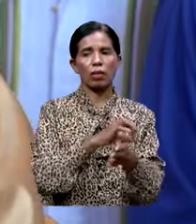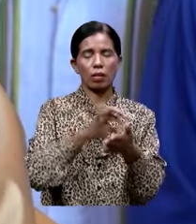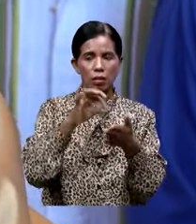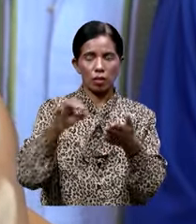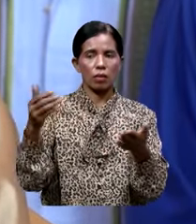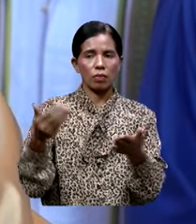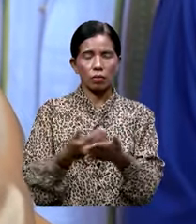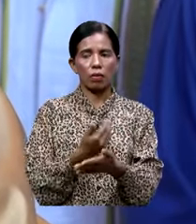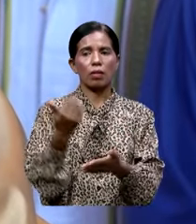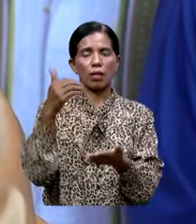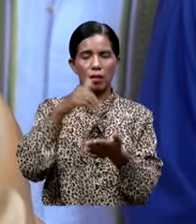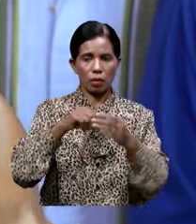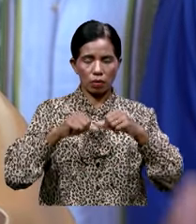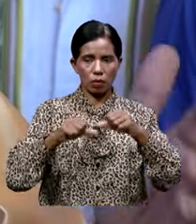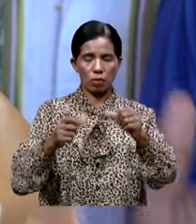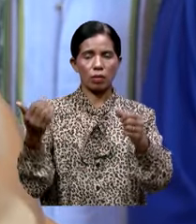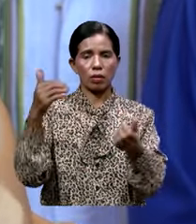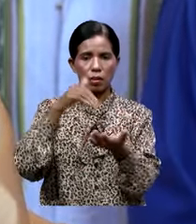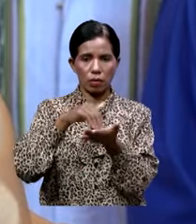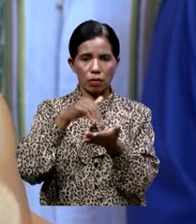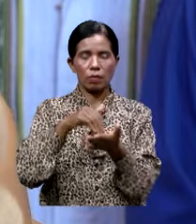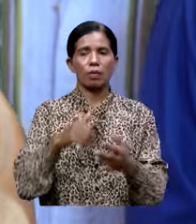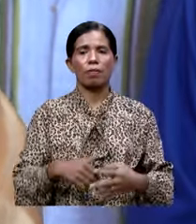fali, onde ele continua a falecer no estudo.